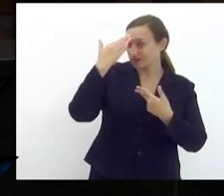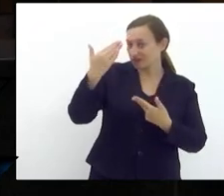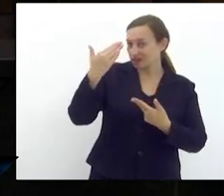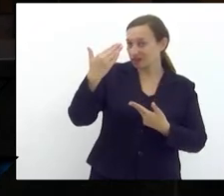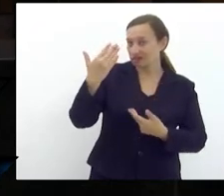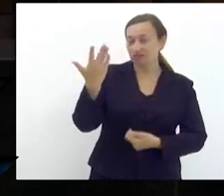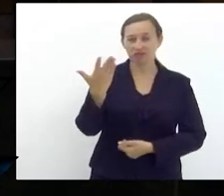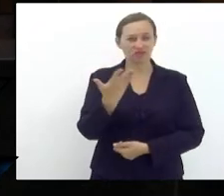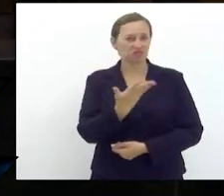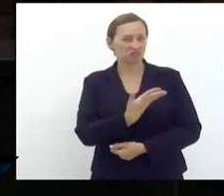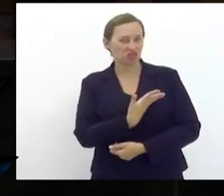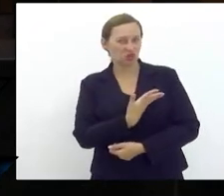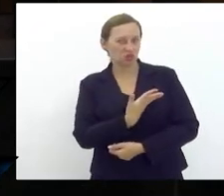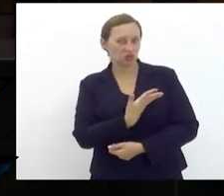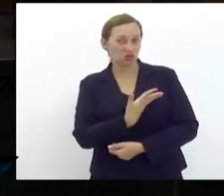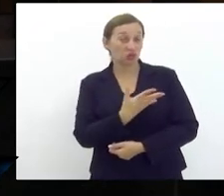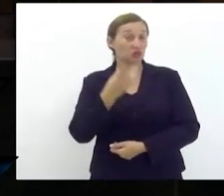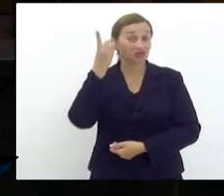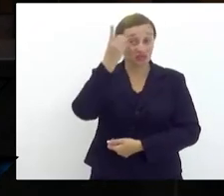meus pais Deputados